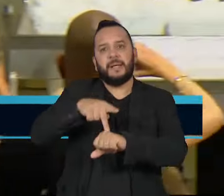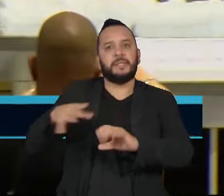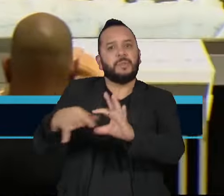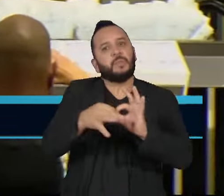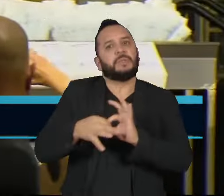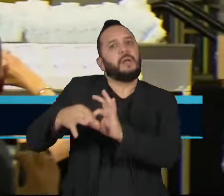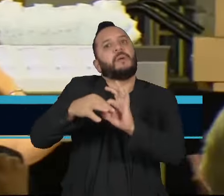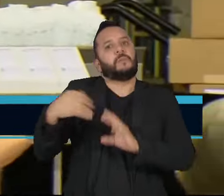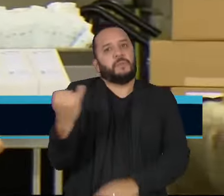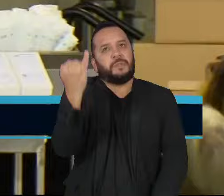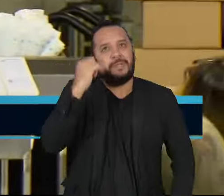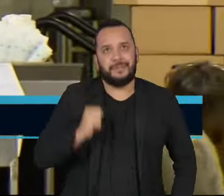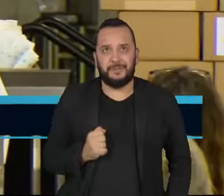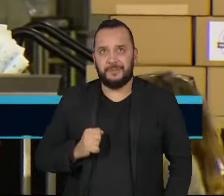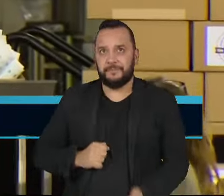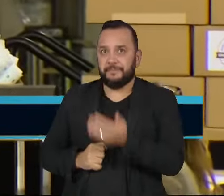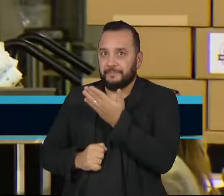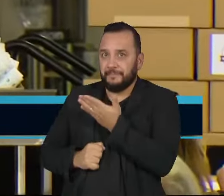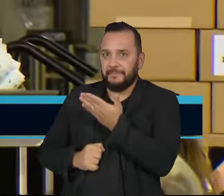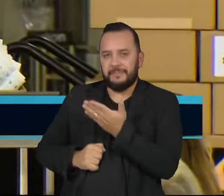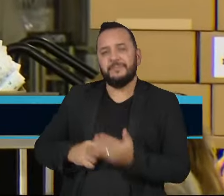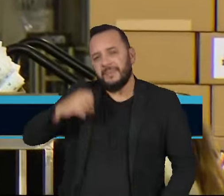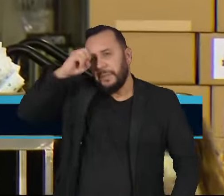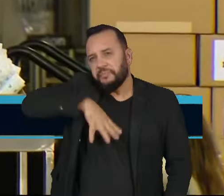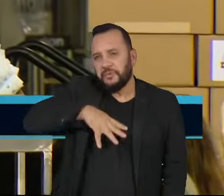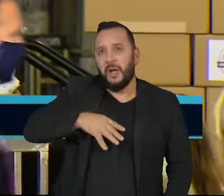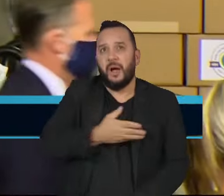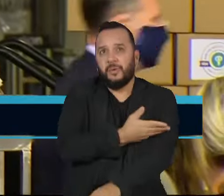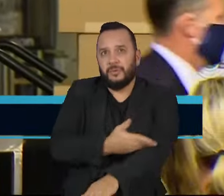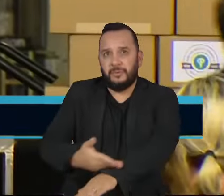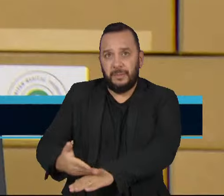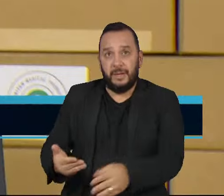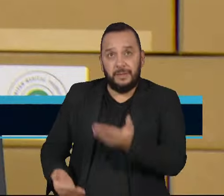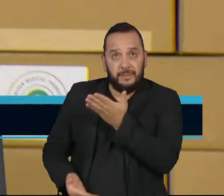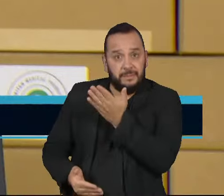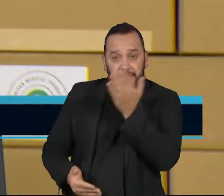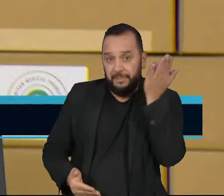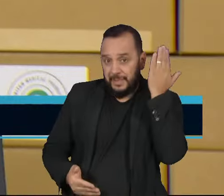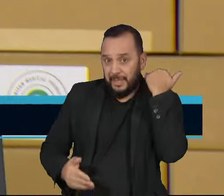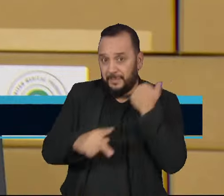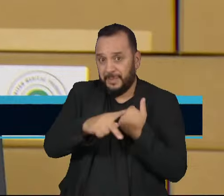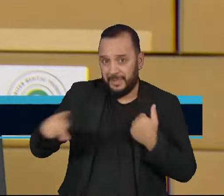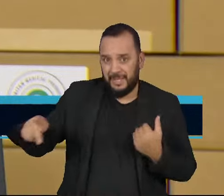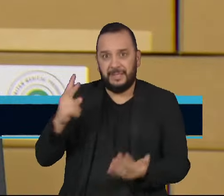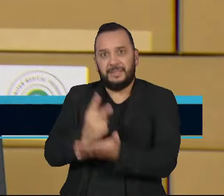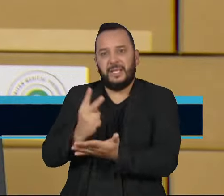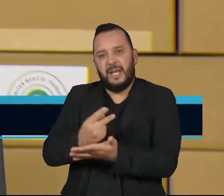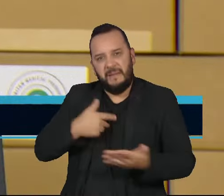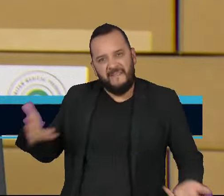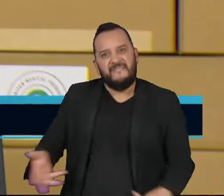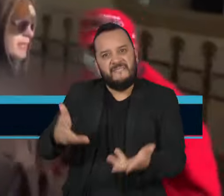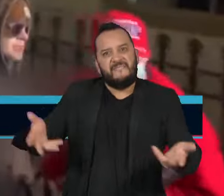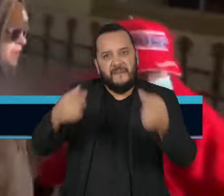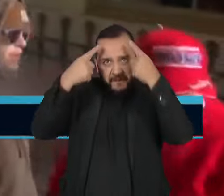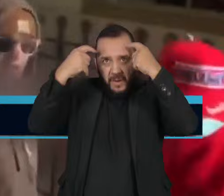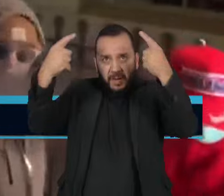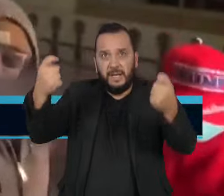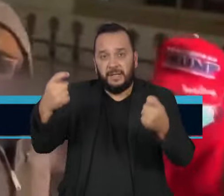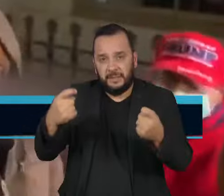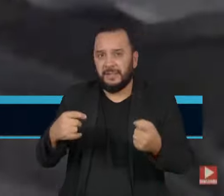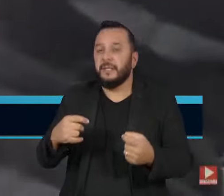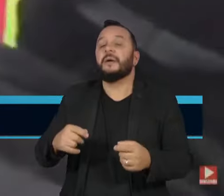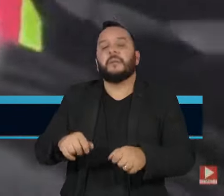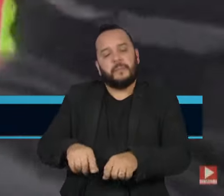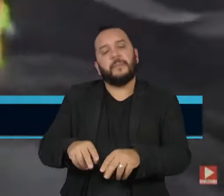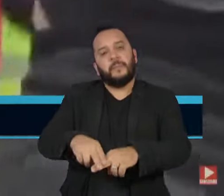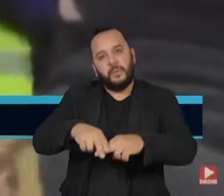Uma mensagem bem diferente da usual. Desde os tempos de presidente, Trump incentivou a violência dos apoiadores, o que levou à